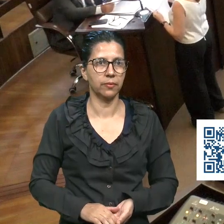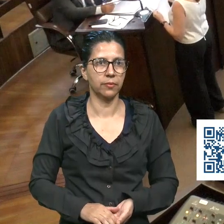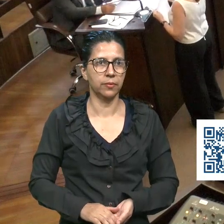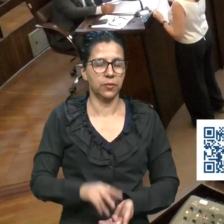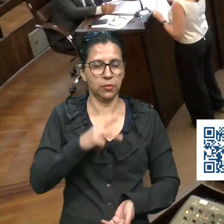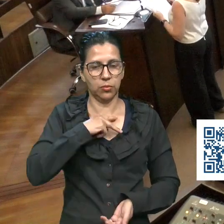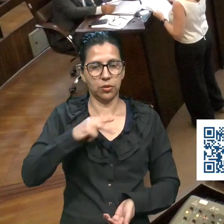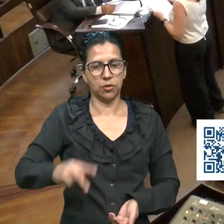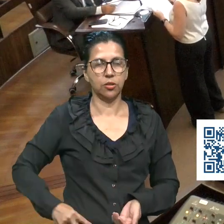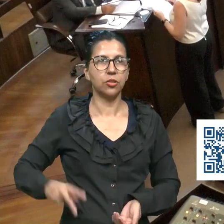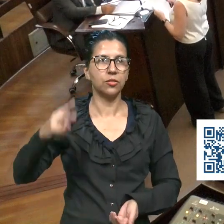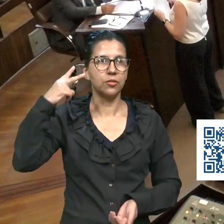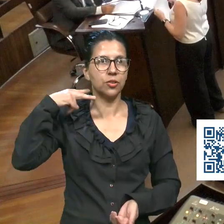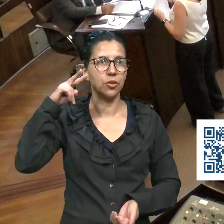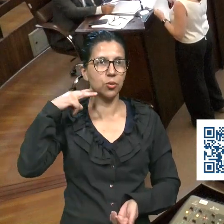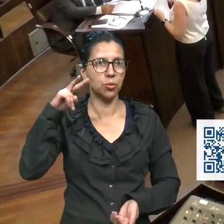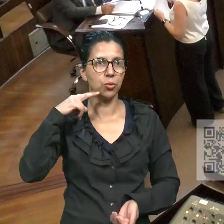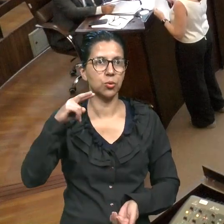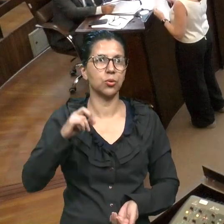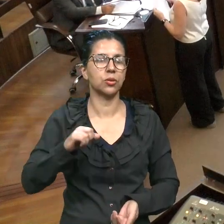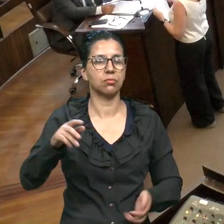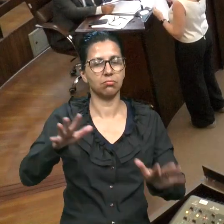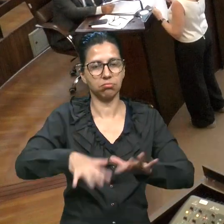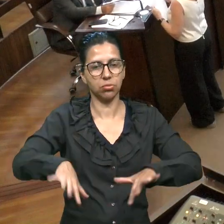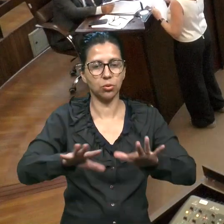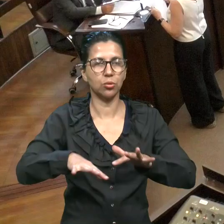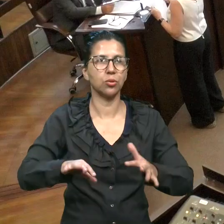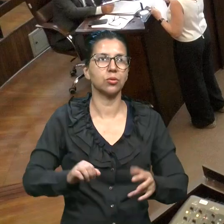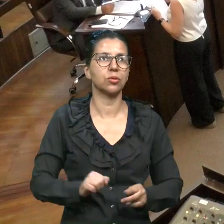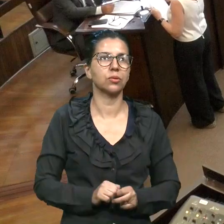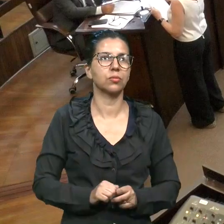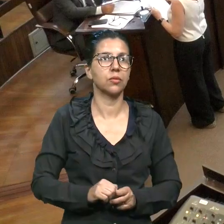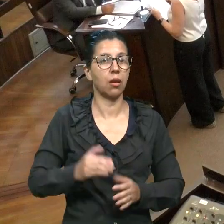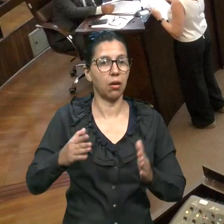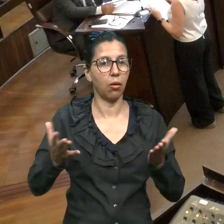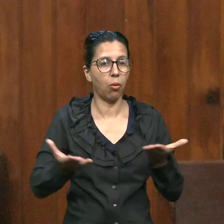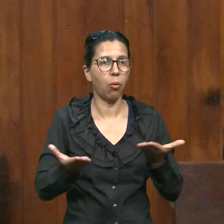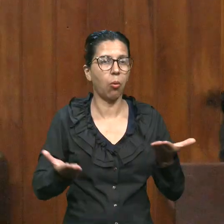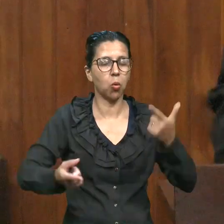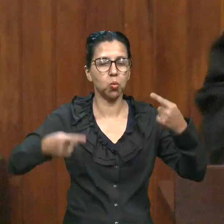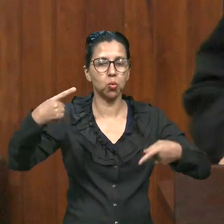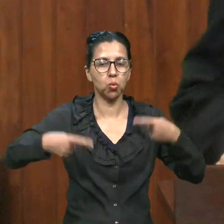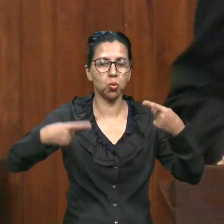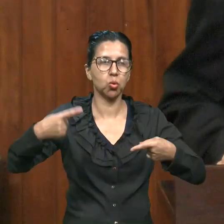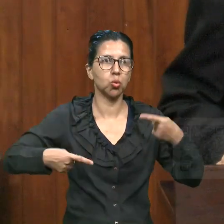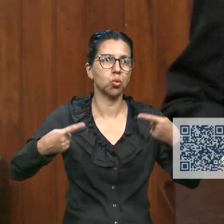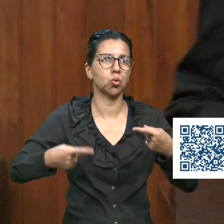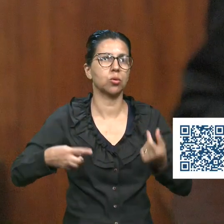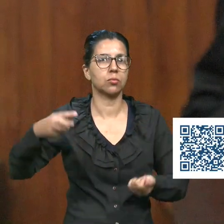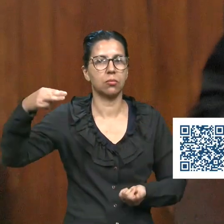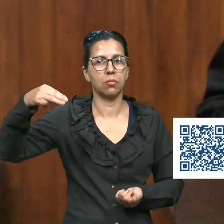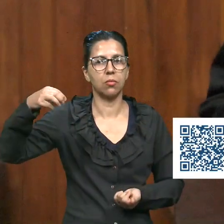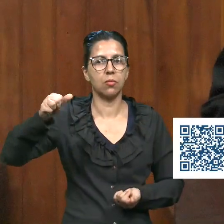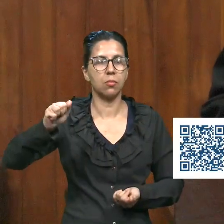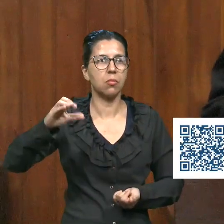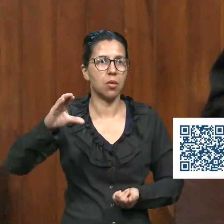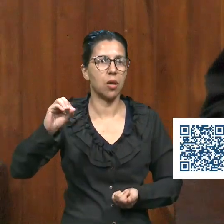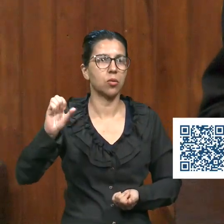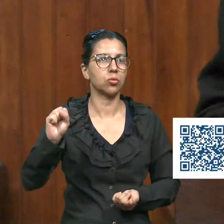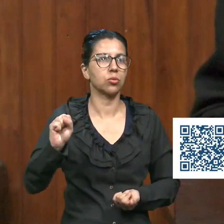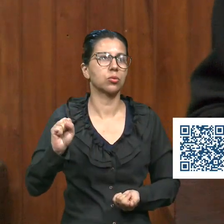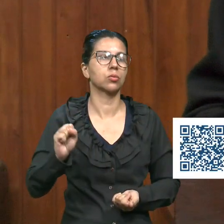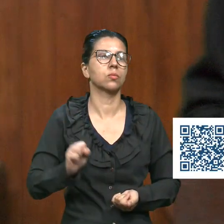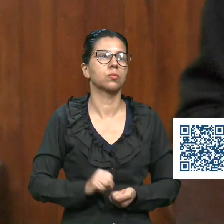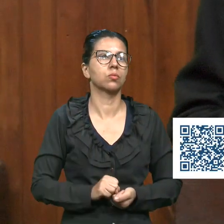Senhor presidente, senhoras vereadoras, senhores vereadores, população presente, a casa discute requerimento do vereador Marcos Rezende, número